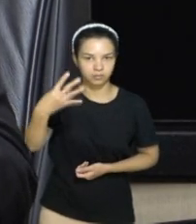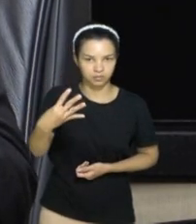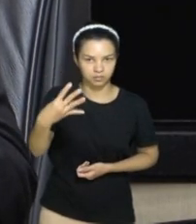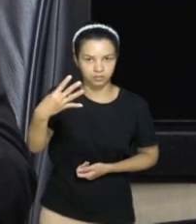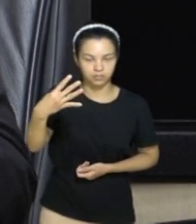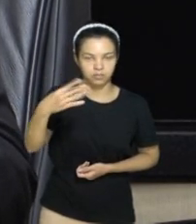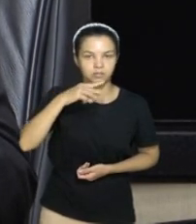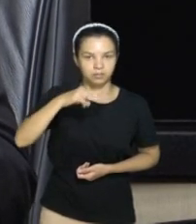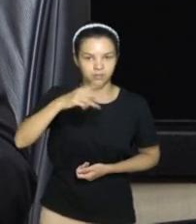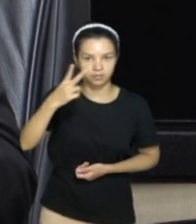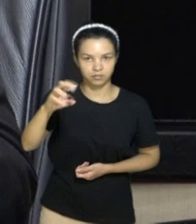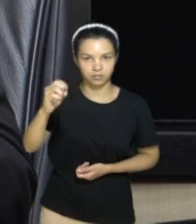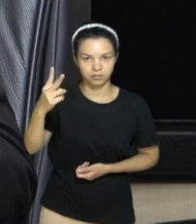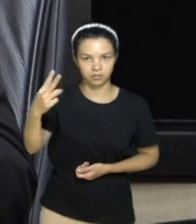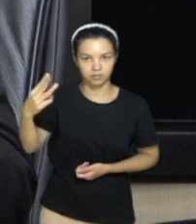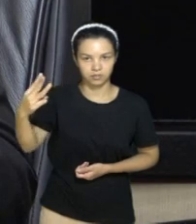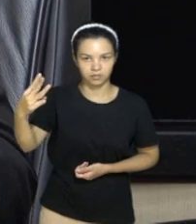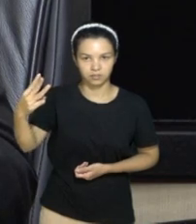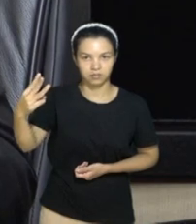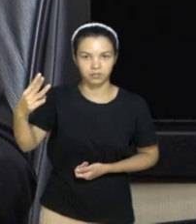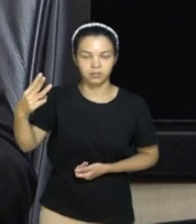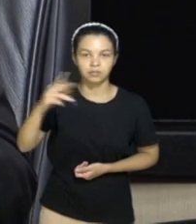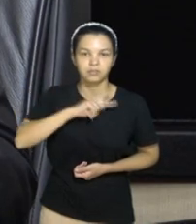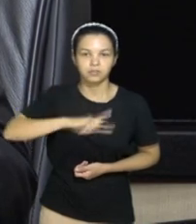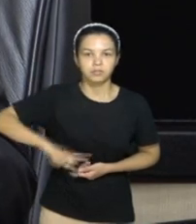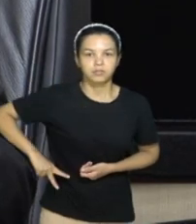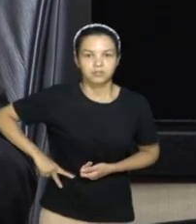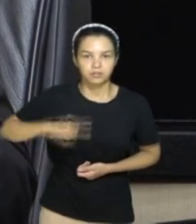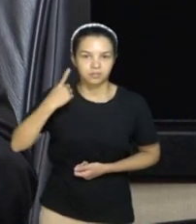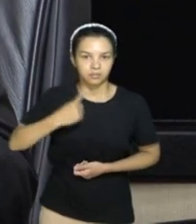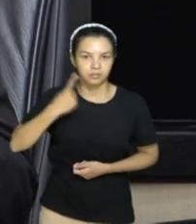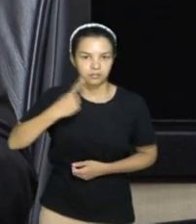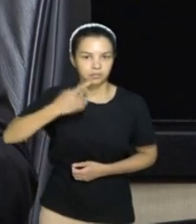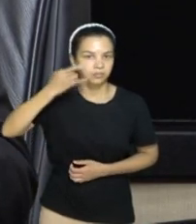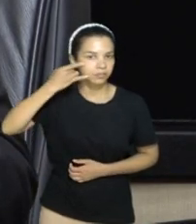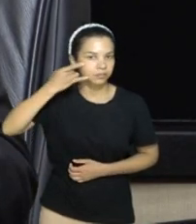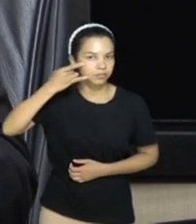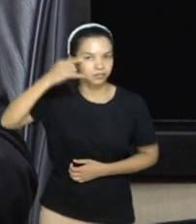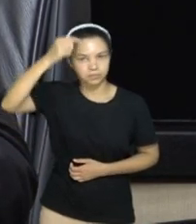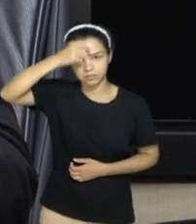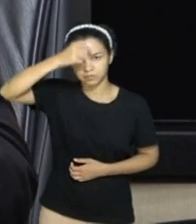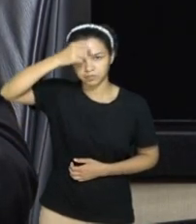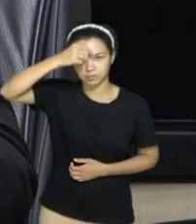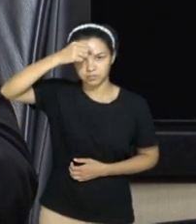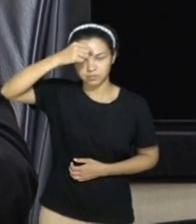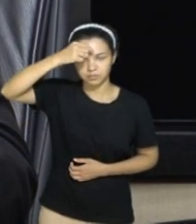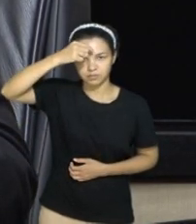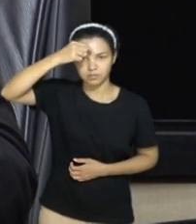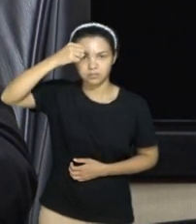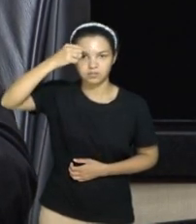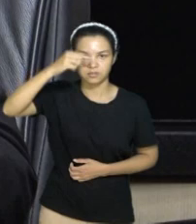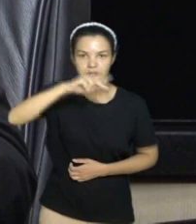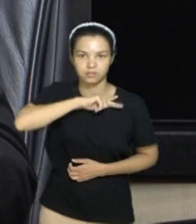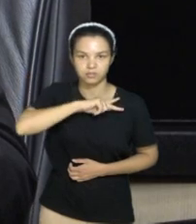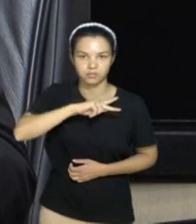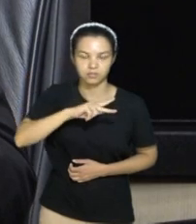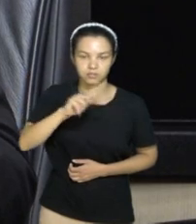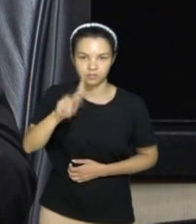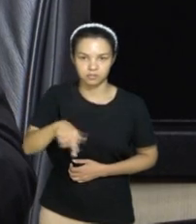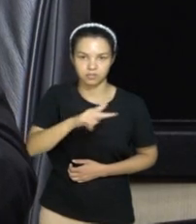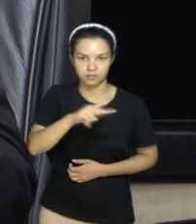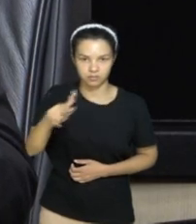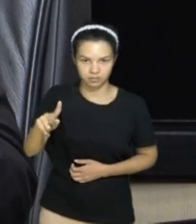de 2023 Presidência deputados Mauro de Nadal Maurício esculack e Padre Pedro baldissera